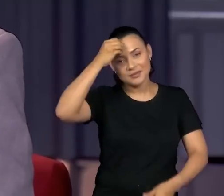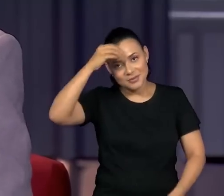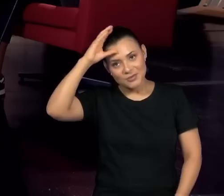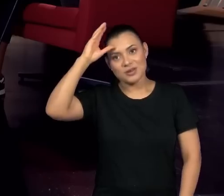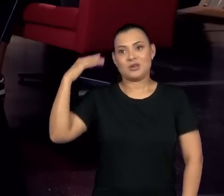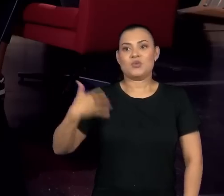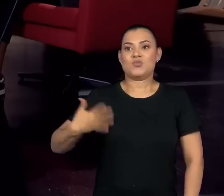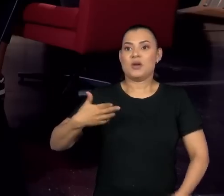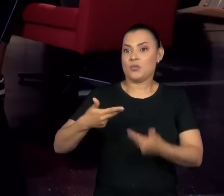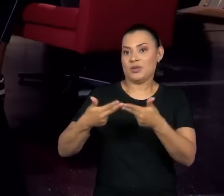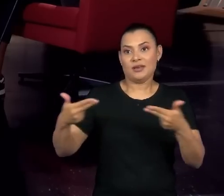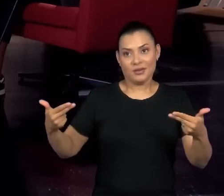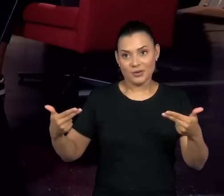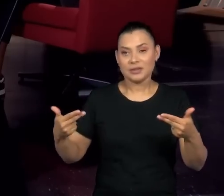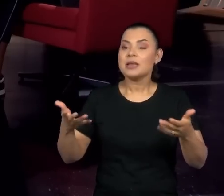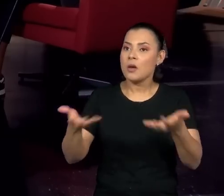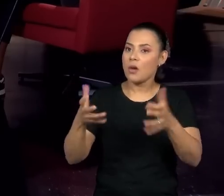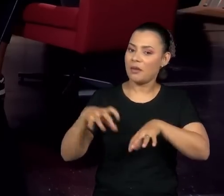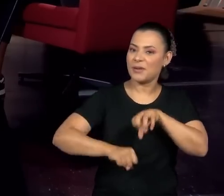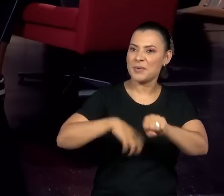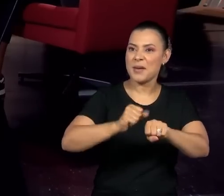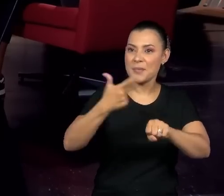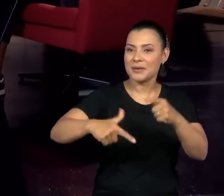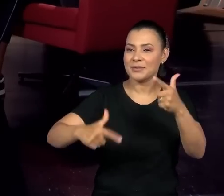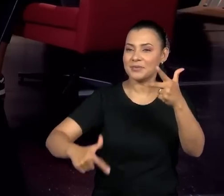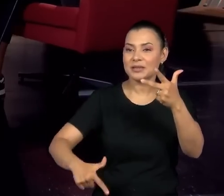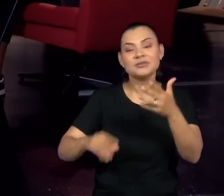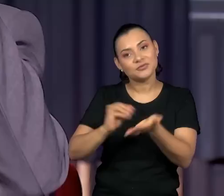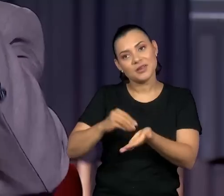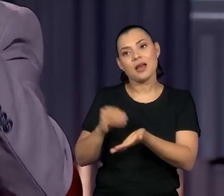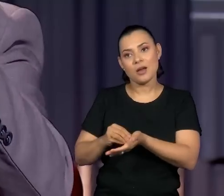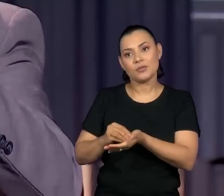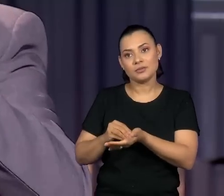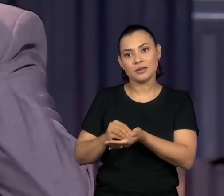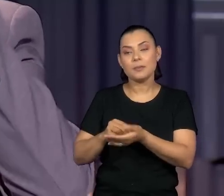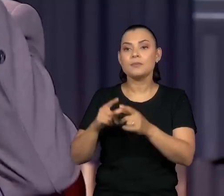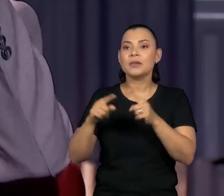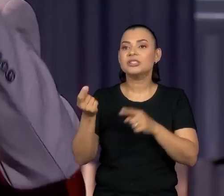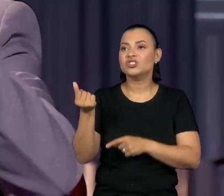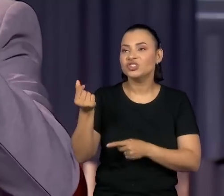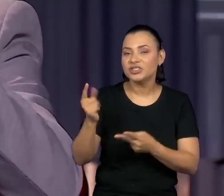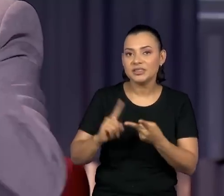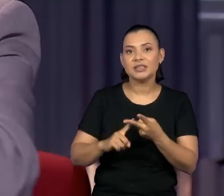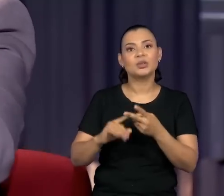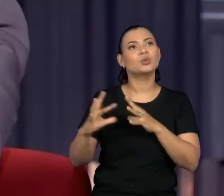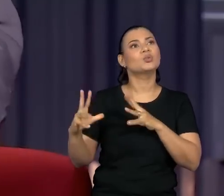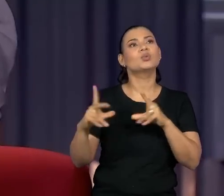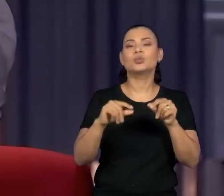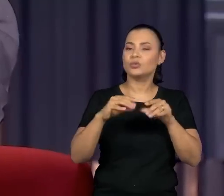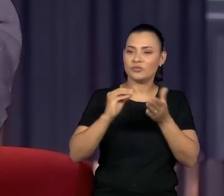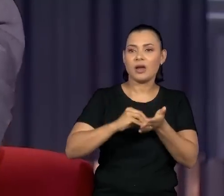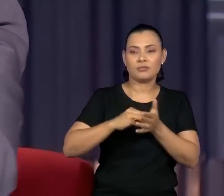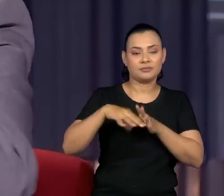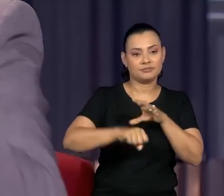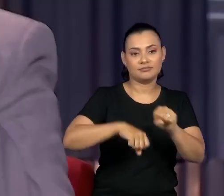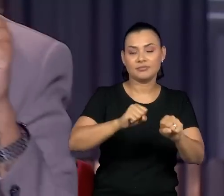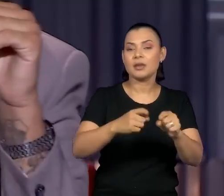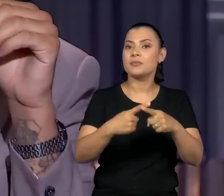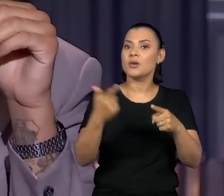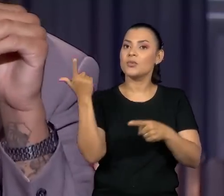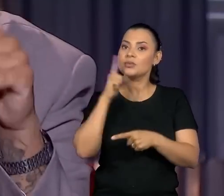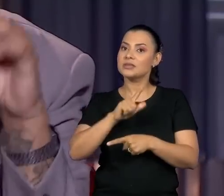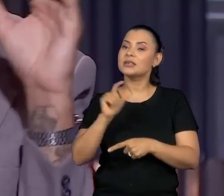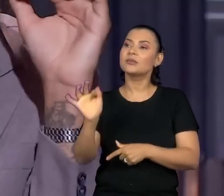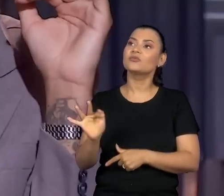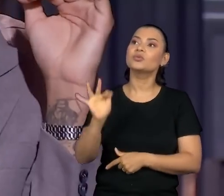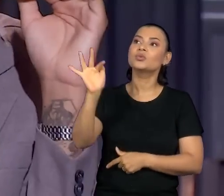muita coisa. Eu ainda quero alcançar espaços que eu ainda não alcancei, tanto de grana quanto de tudo. De eu estar bem, para um dia eu falar